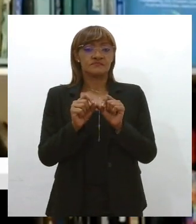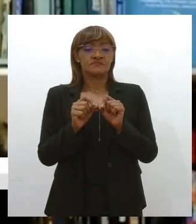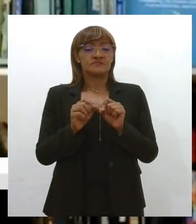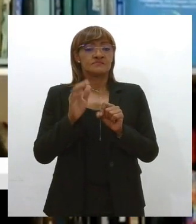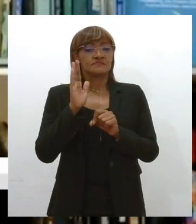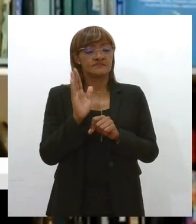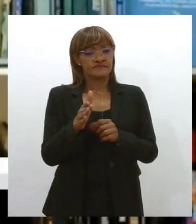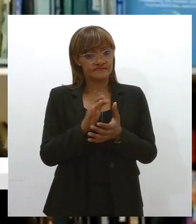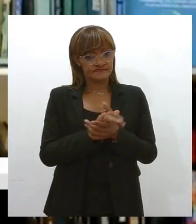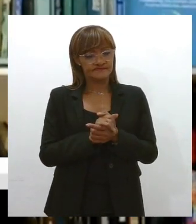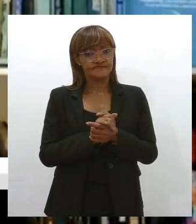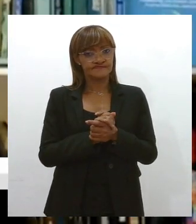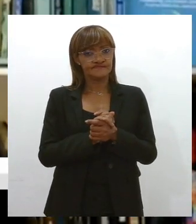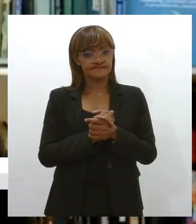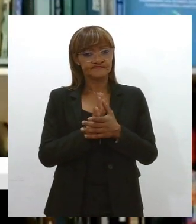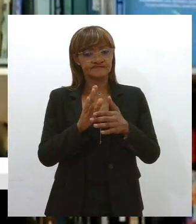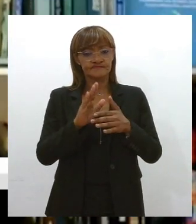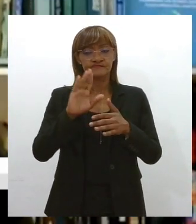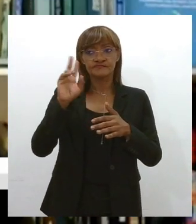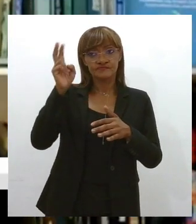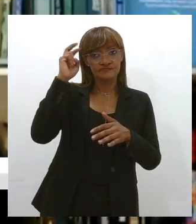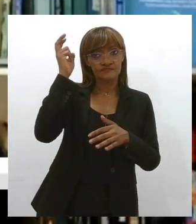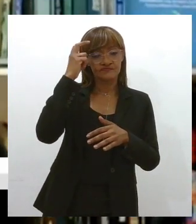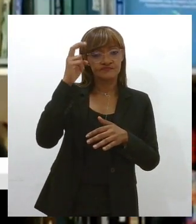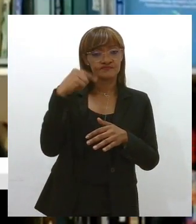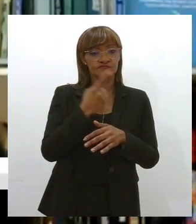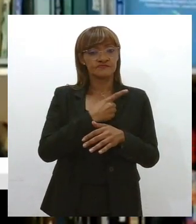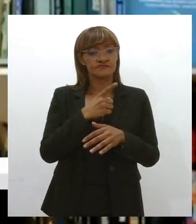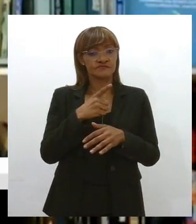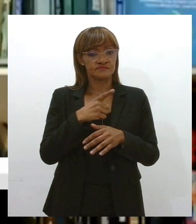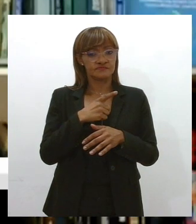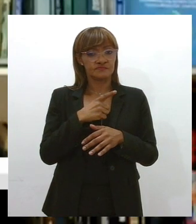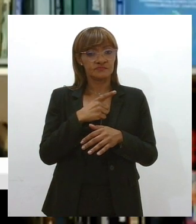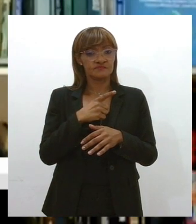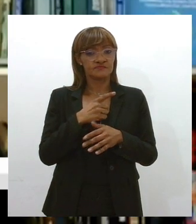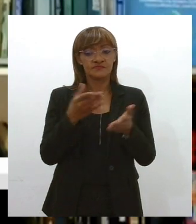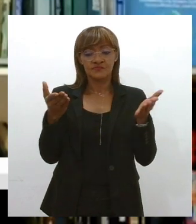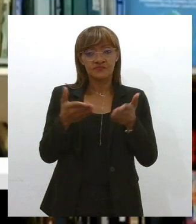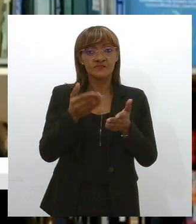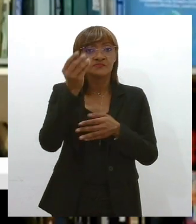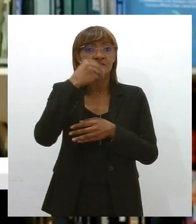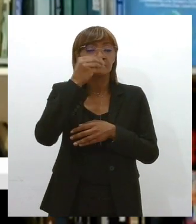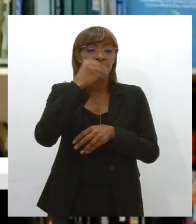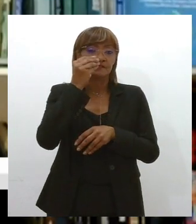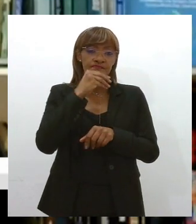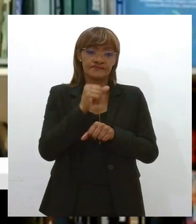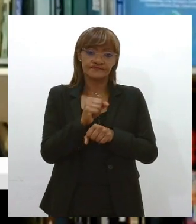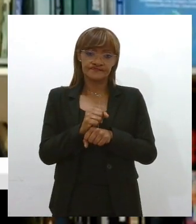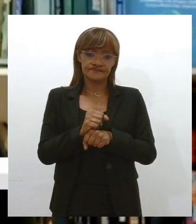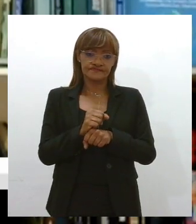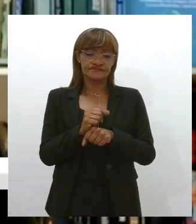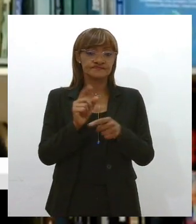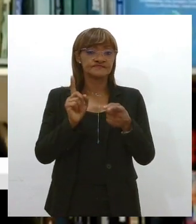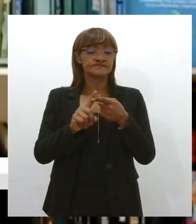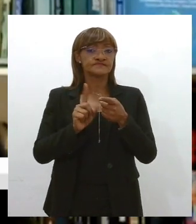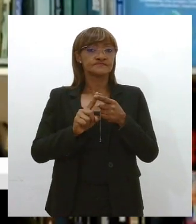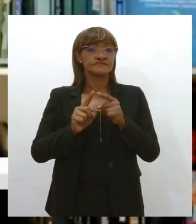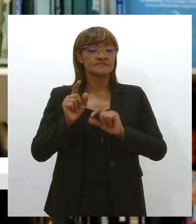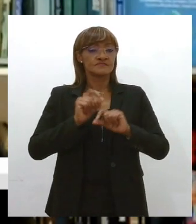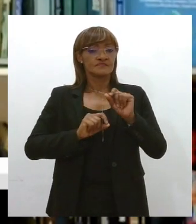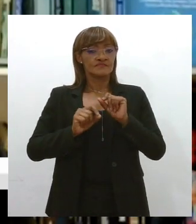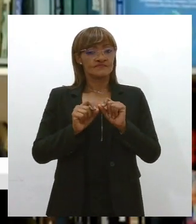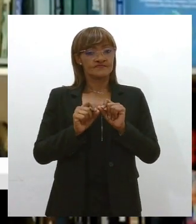desses atos rituais que a gente comumente faz, né, e as implicações desse enfraquecimento. Isso é algo que